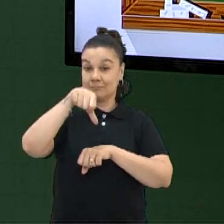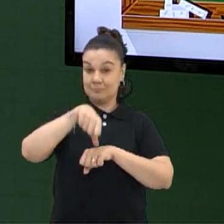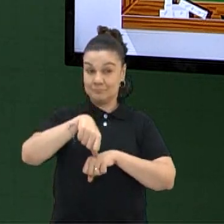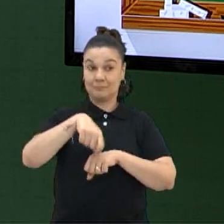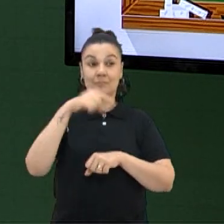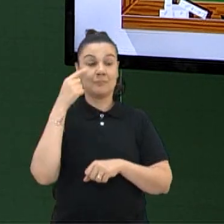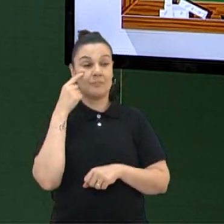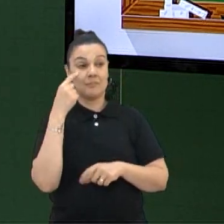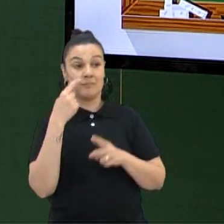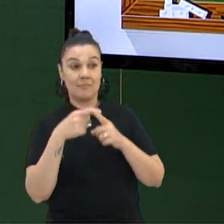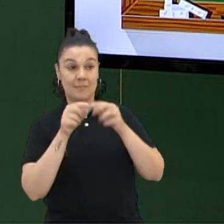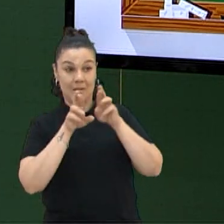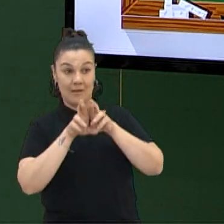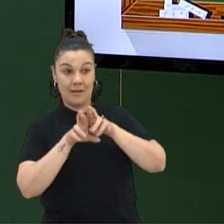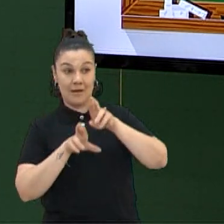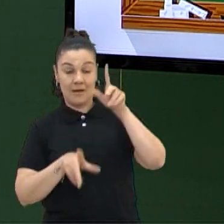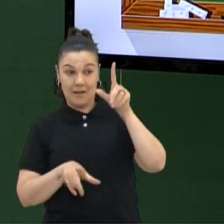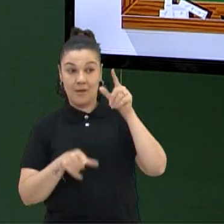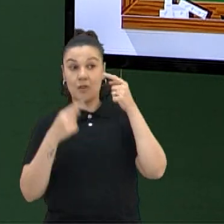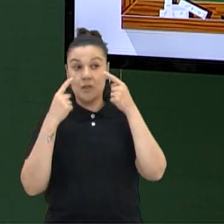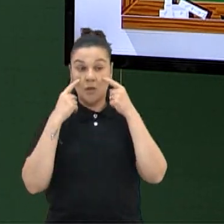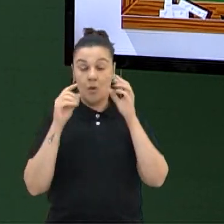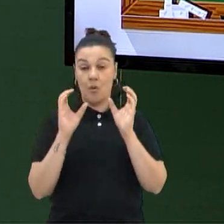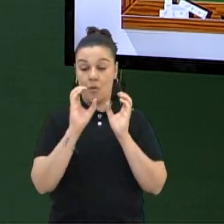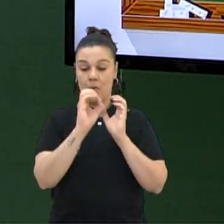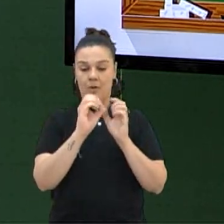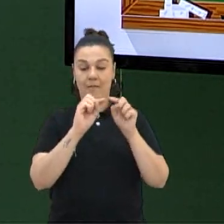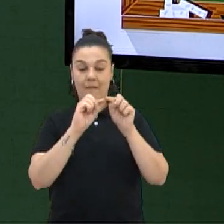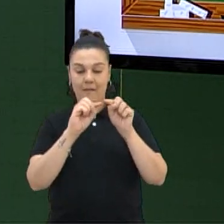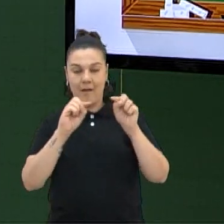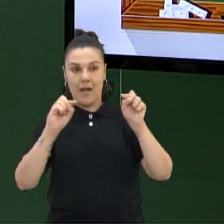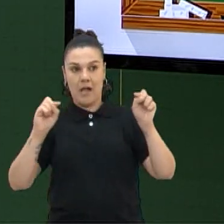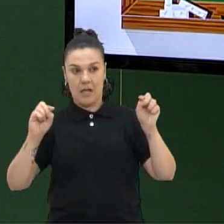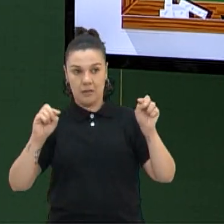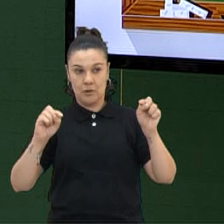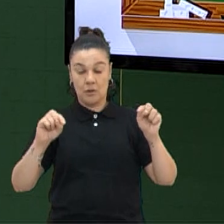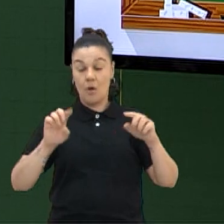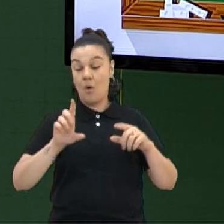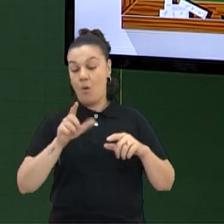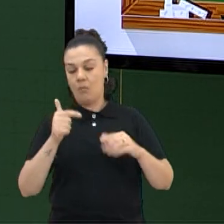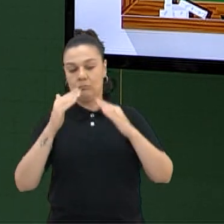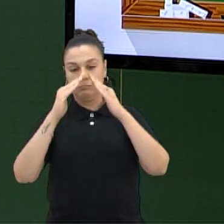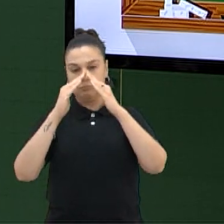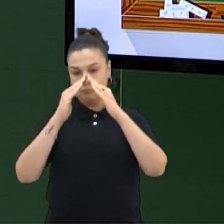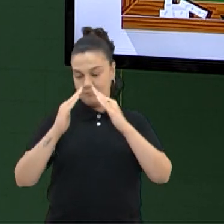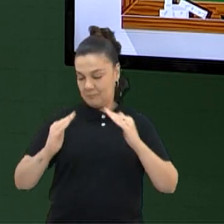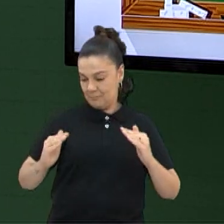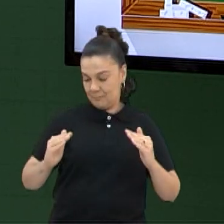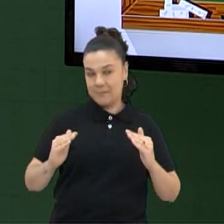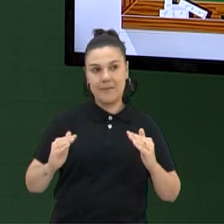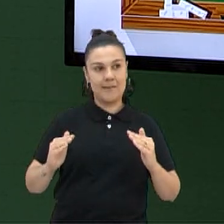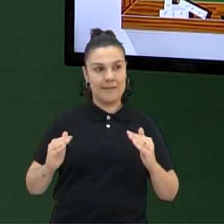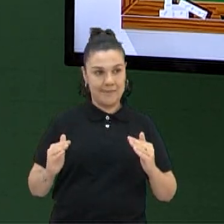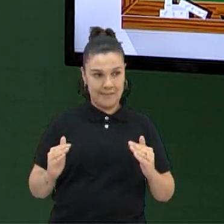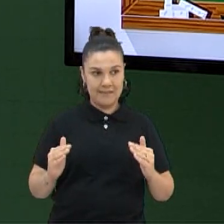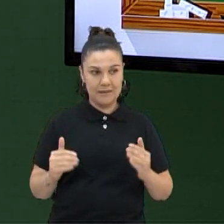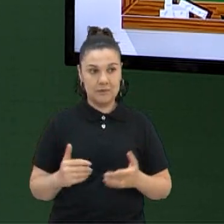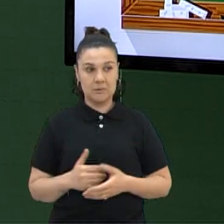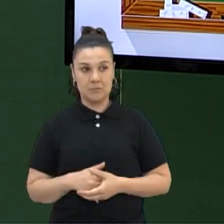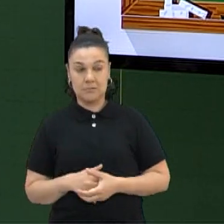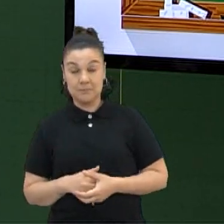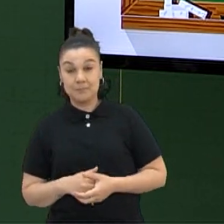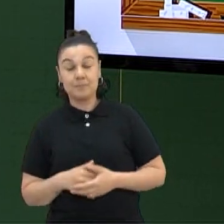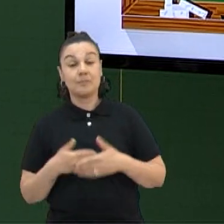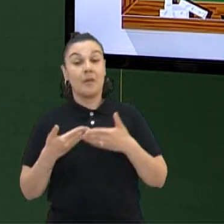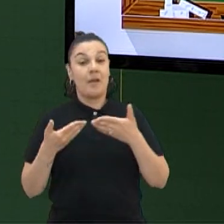Perceba, então, que a diferença, né? Eu tenho uma molécula reta, ou eu tenho uma molécula mais encurvada,